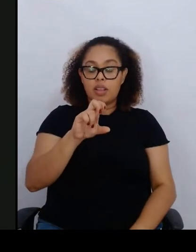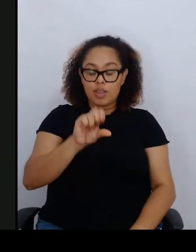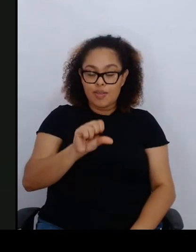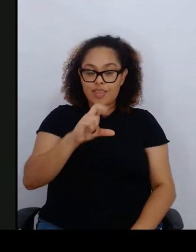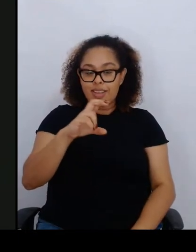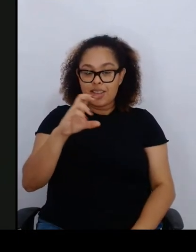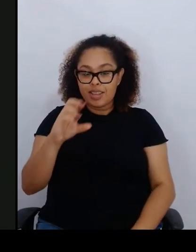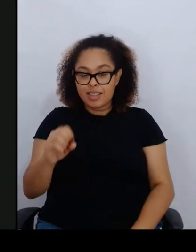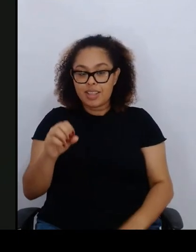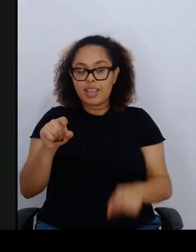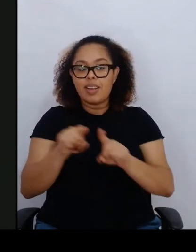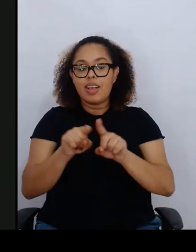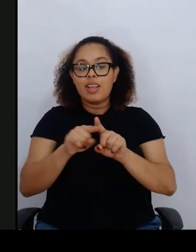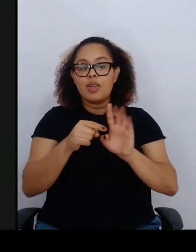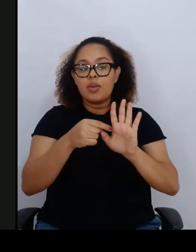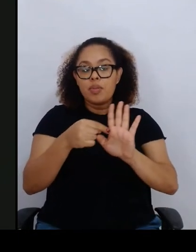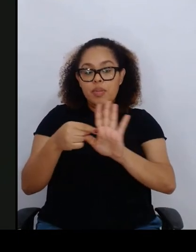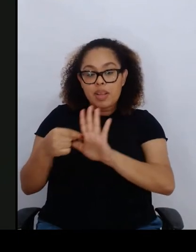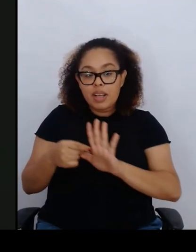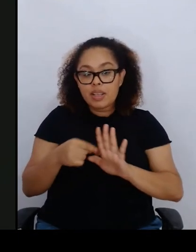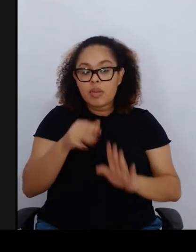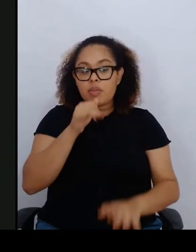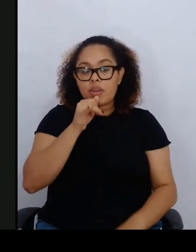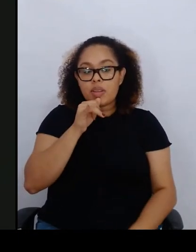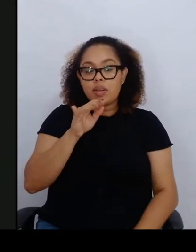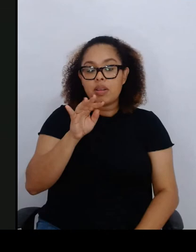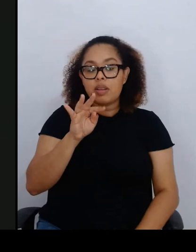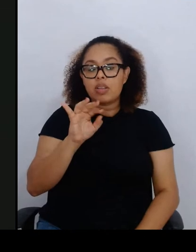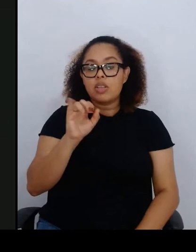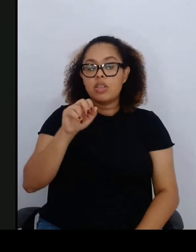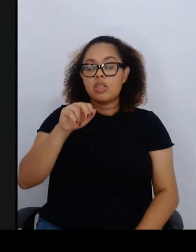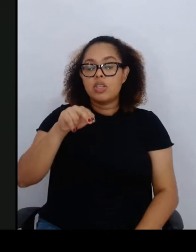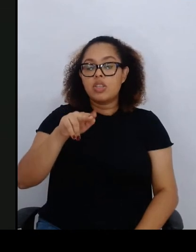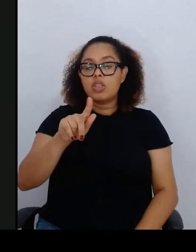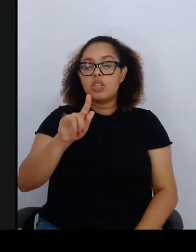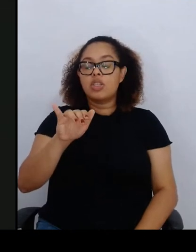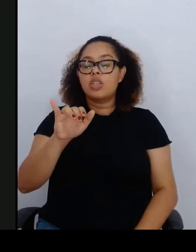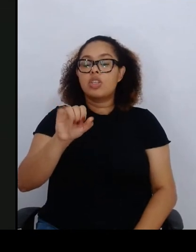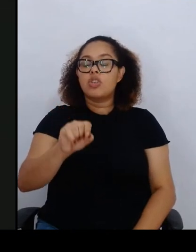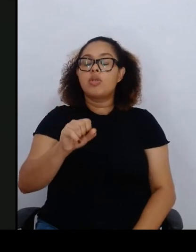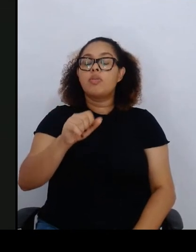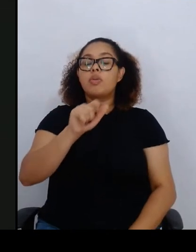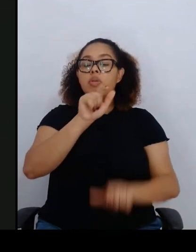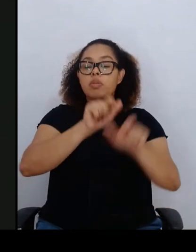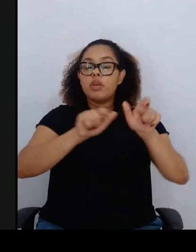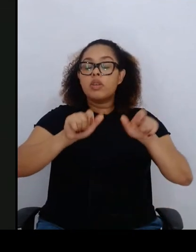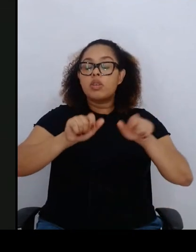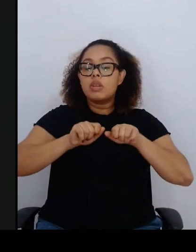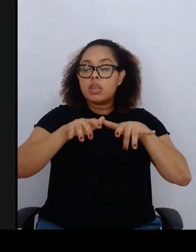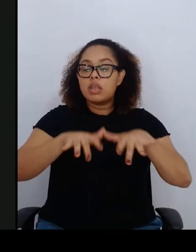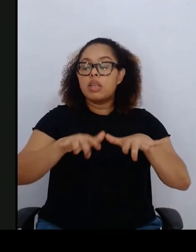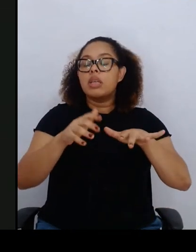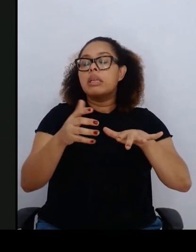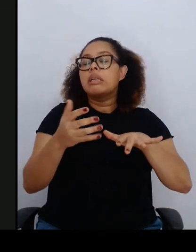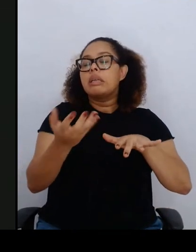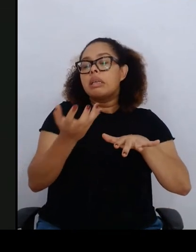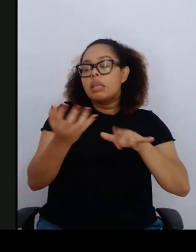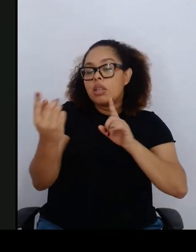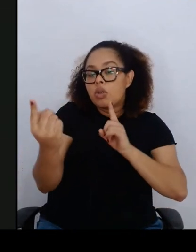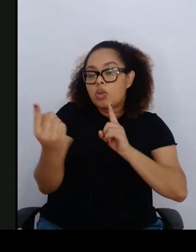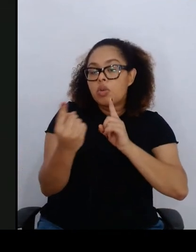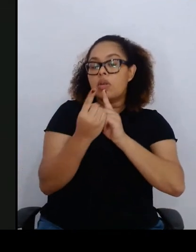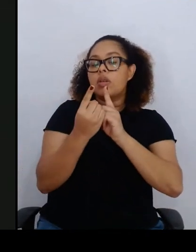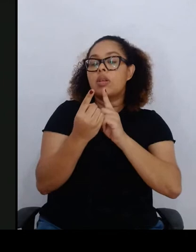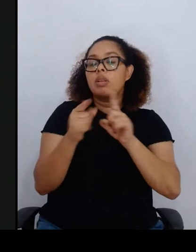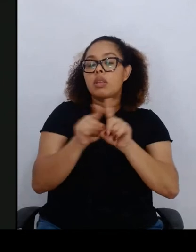pet soco frequentado por turistas companhia masculina também ocidentais e árabes que se